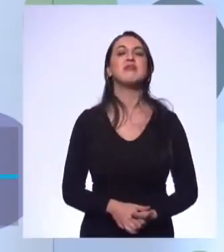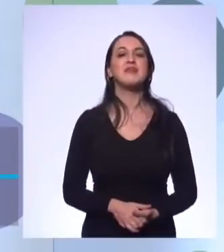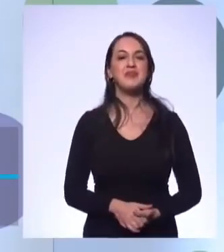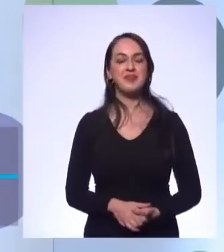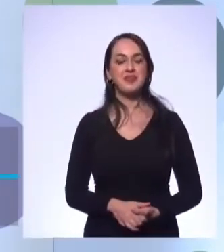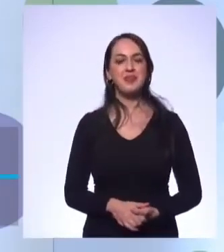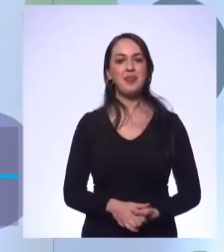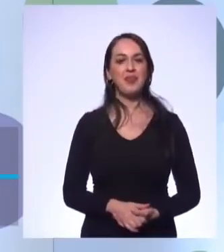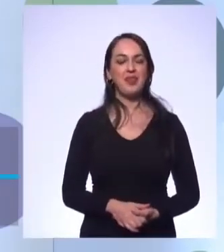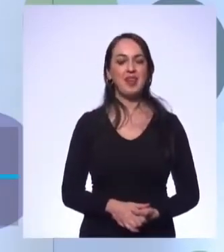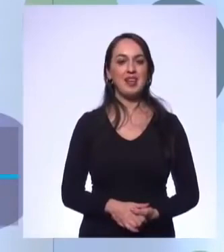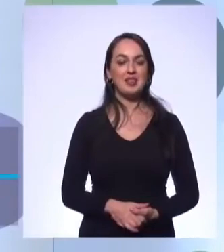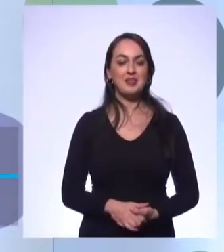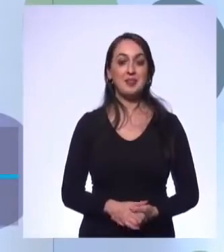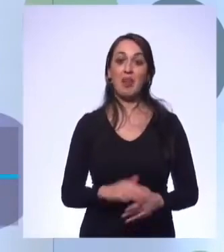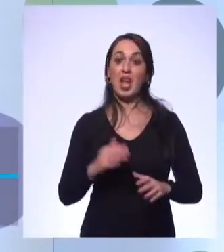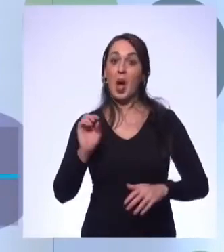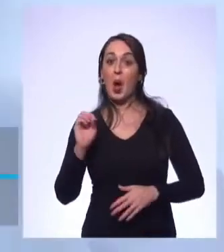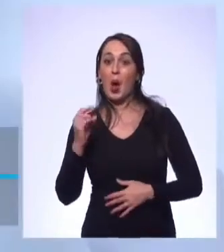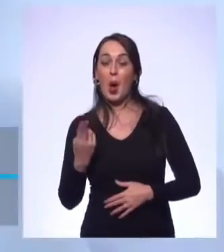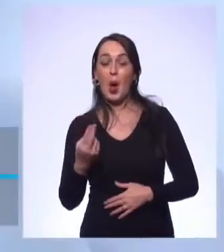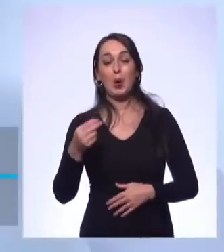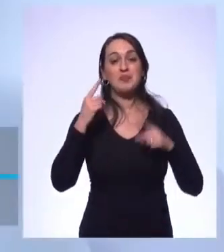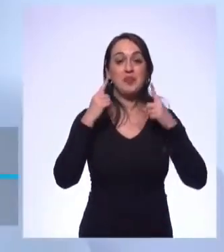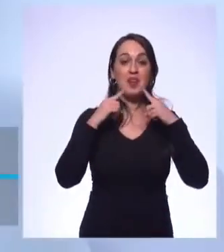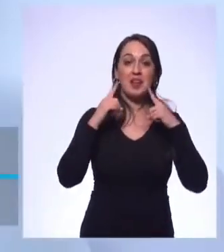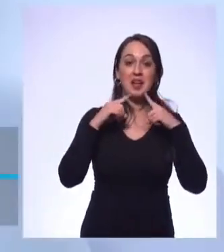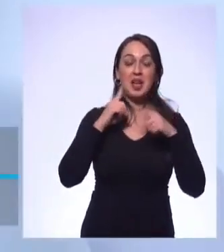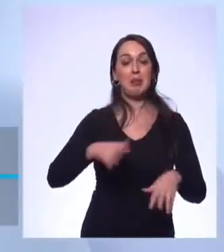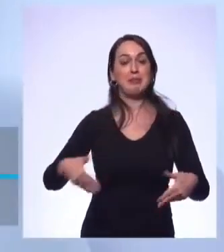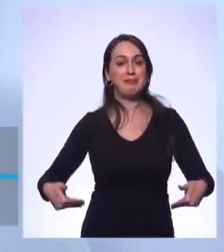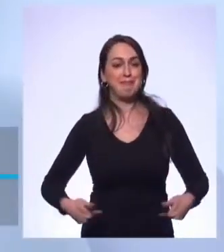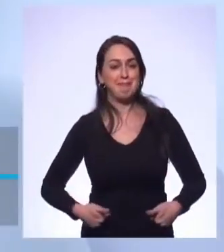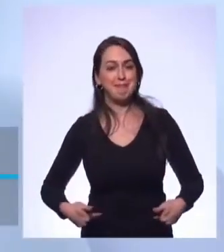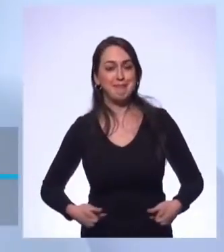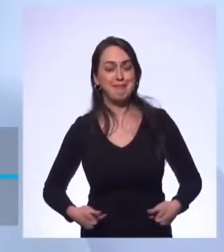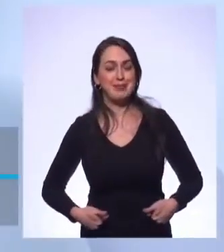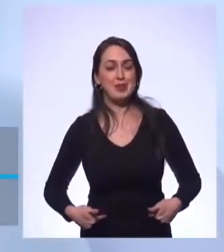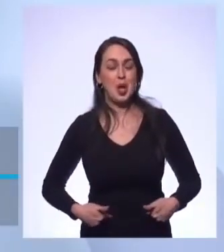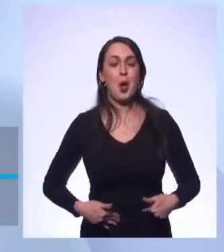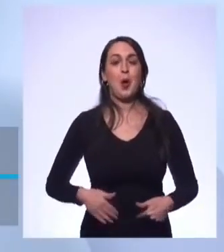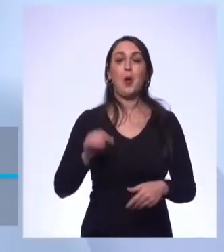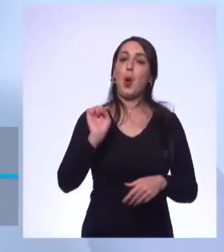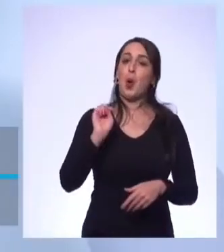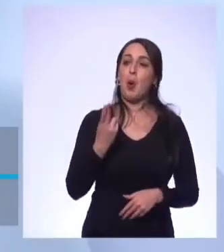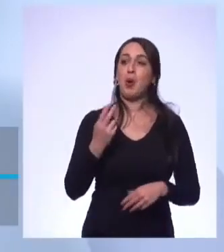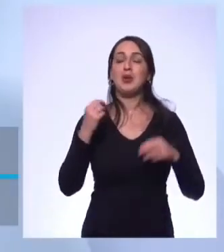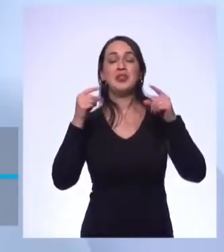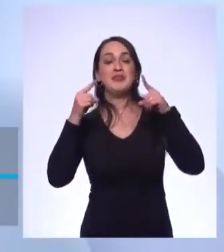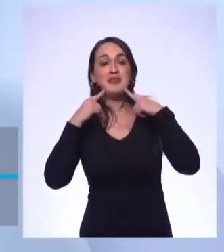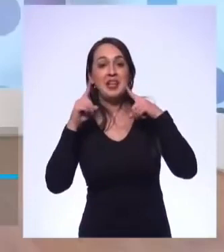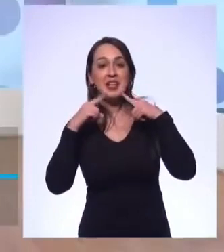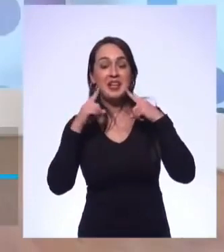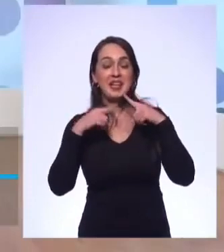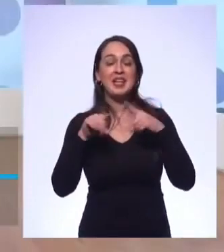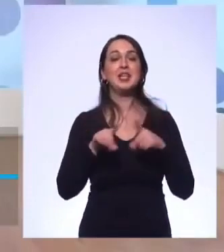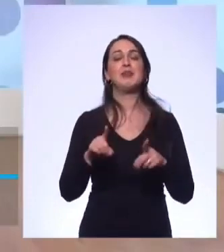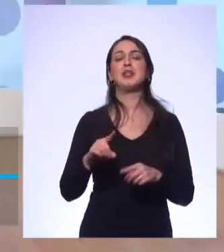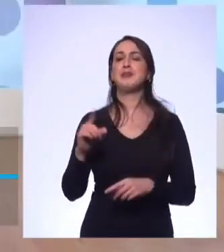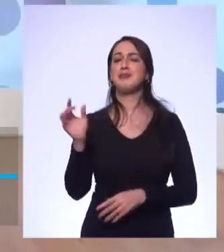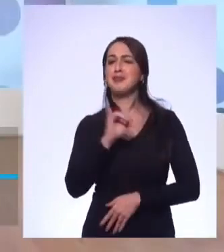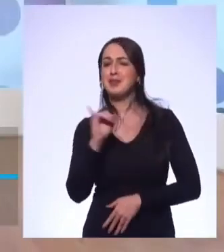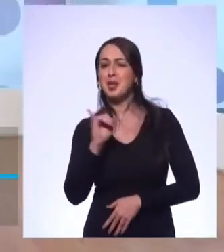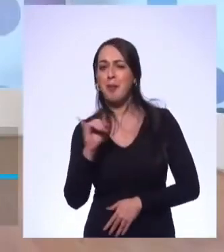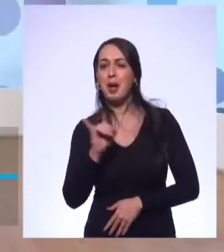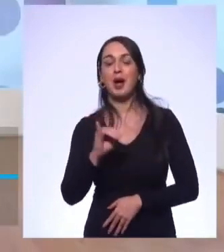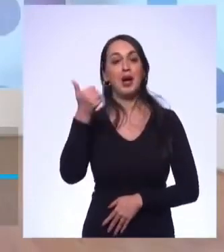E o Henrique diz que reclama, mas não prestam atenção no que ele fala. Ai, gente, olha, tem gente aqui falando de irmão, de mãe. Eu não vou